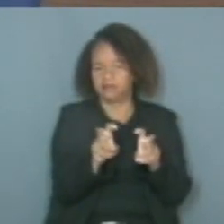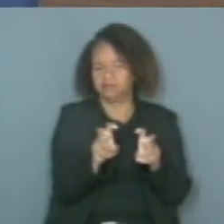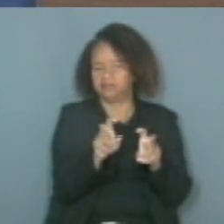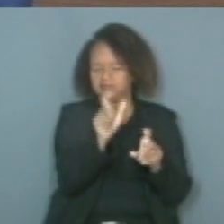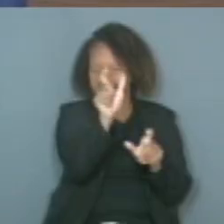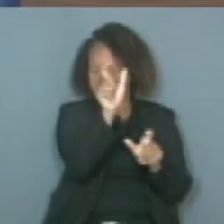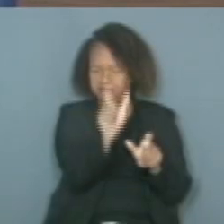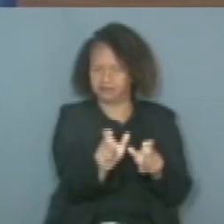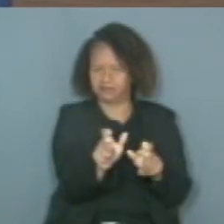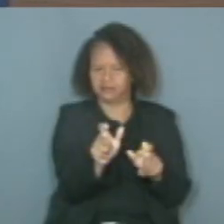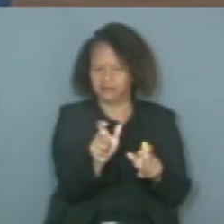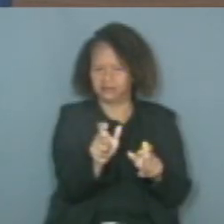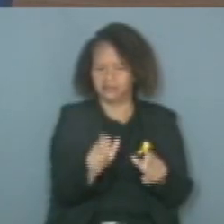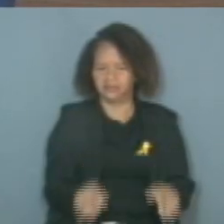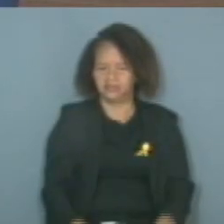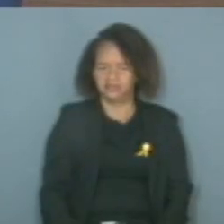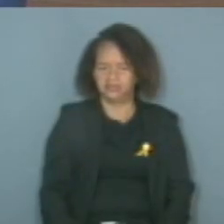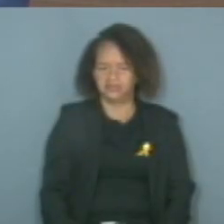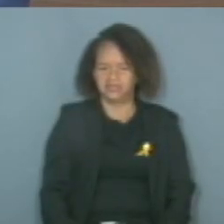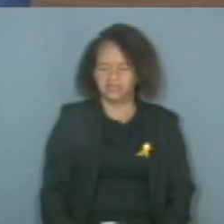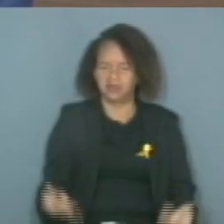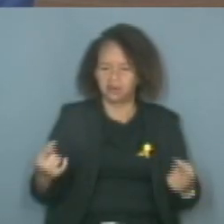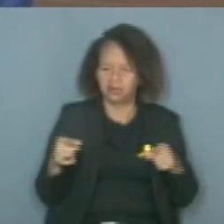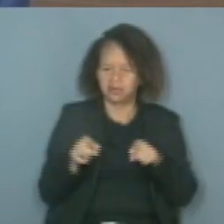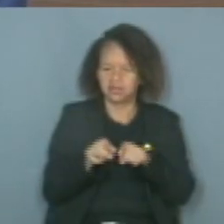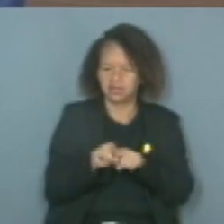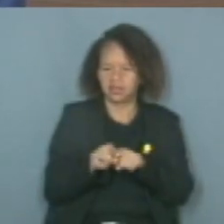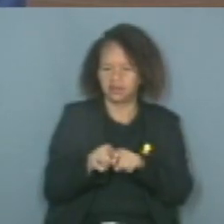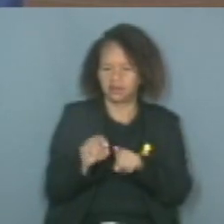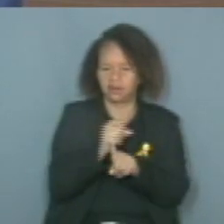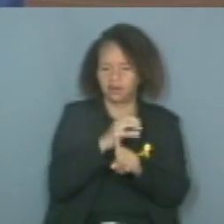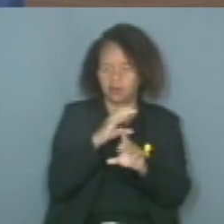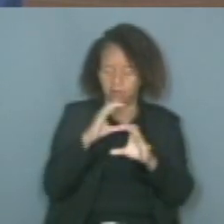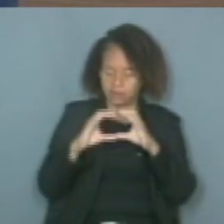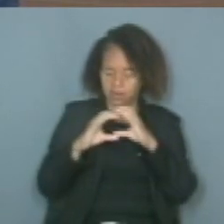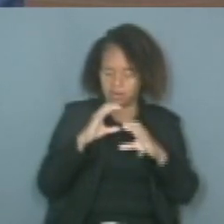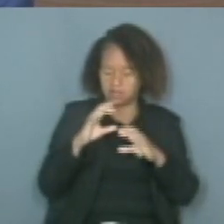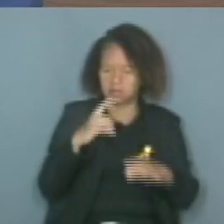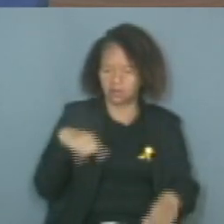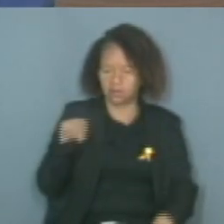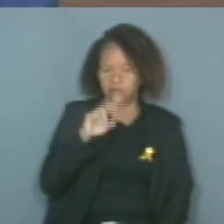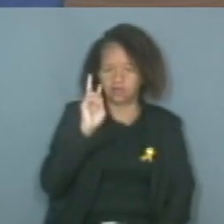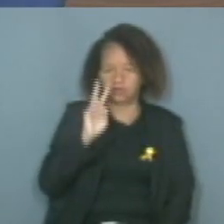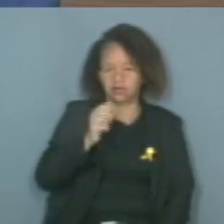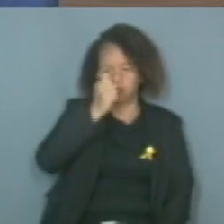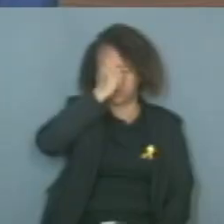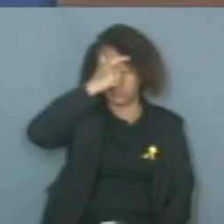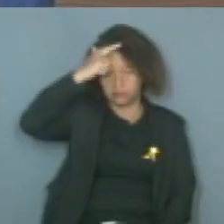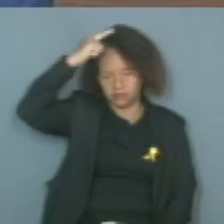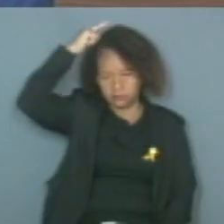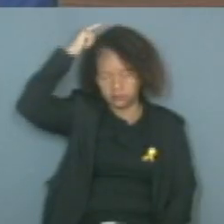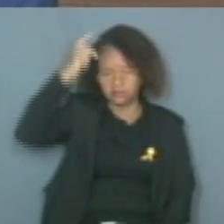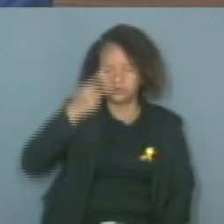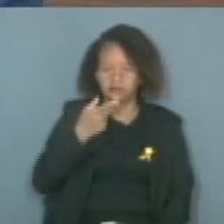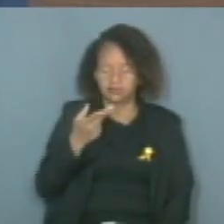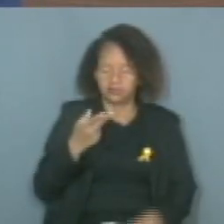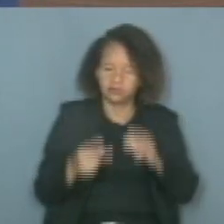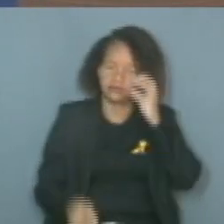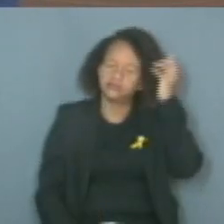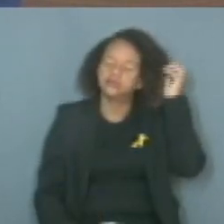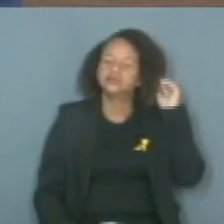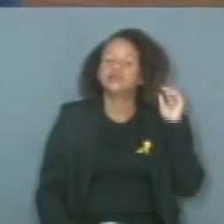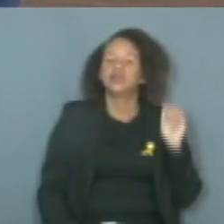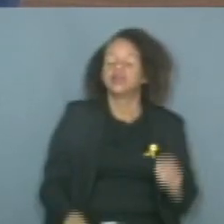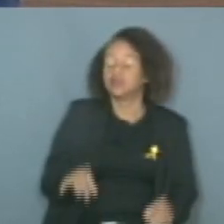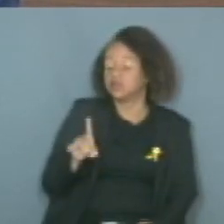censura, a perfis vinculado à comunicação, que a gente está vendo que o Alexandre de Moraes está fazendo. Que a